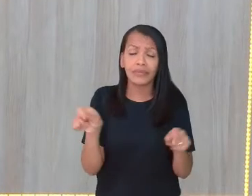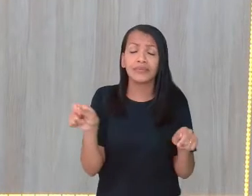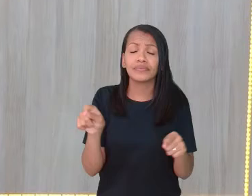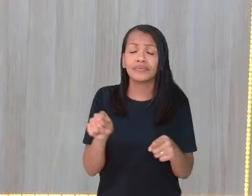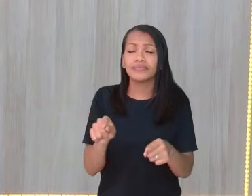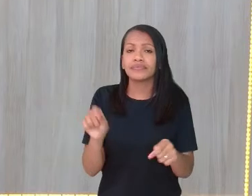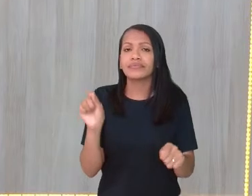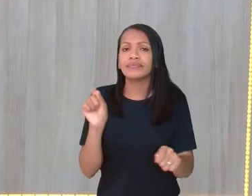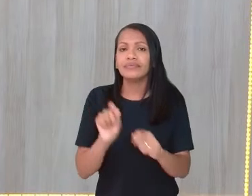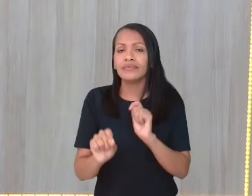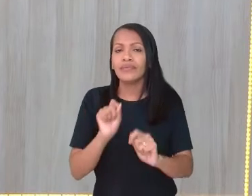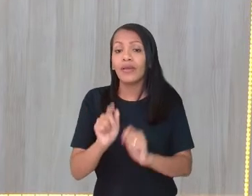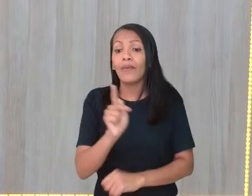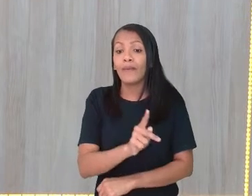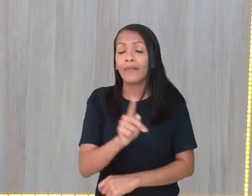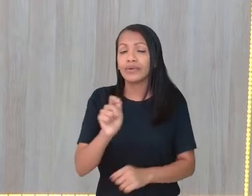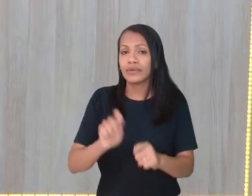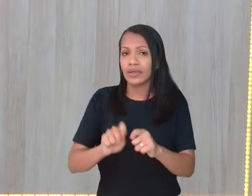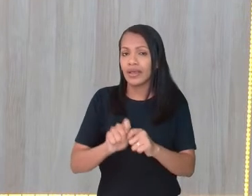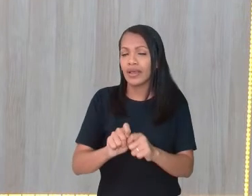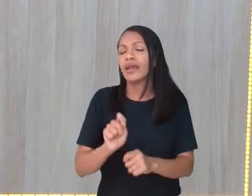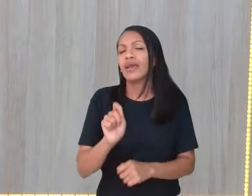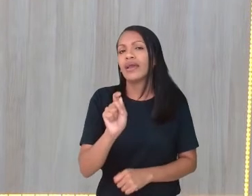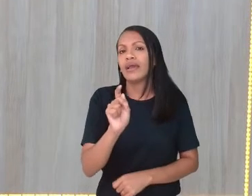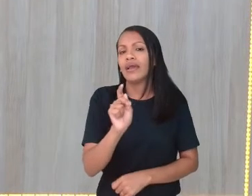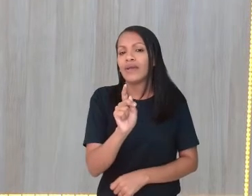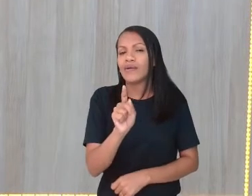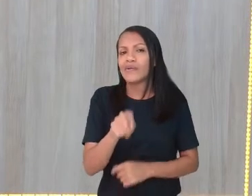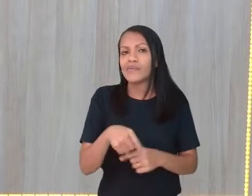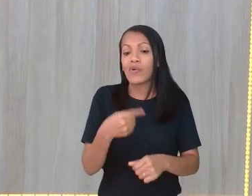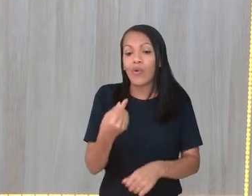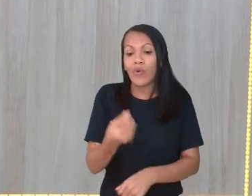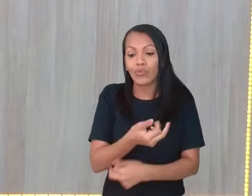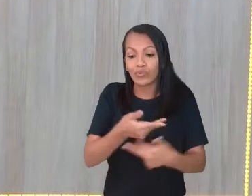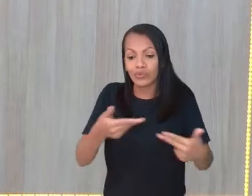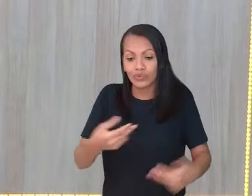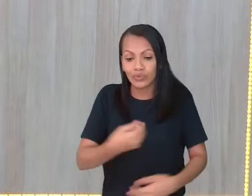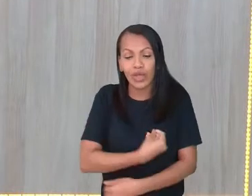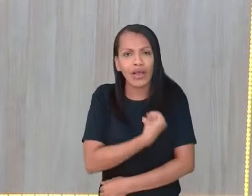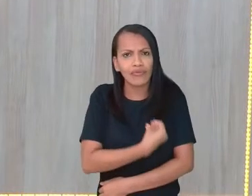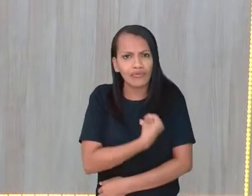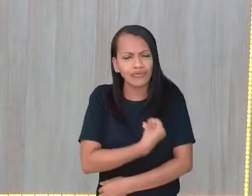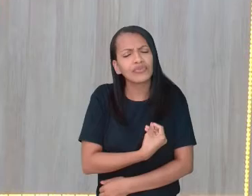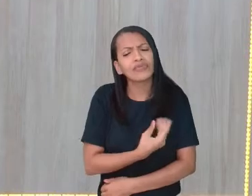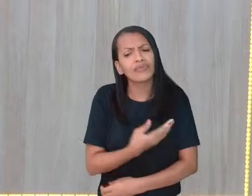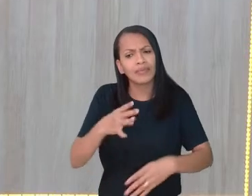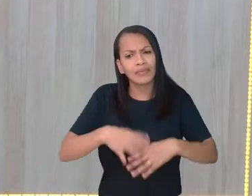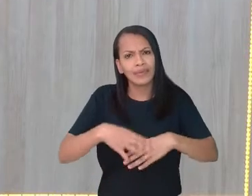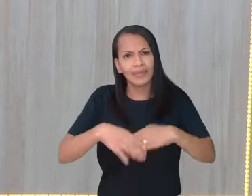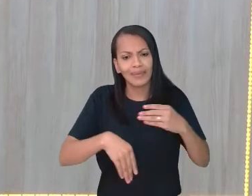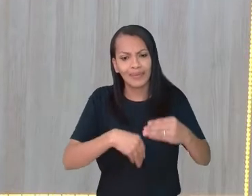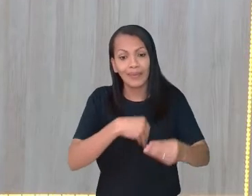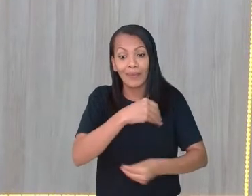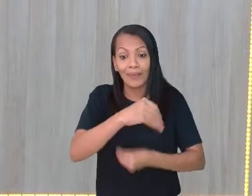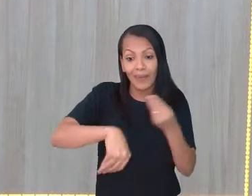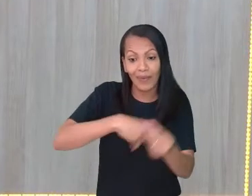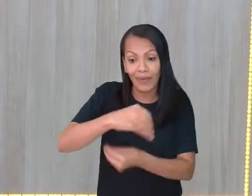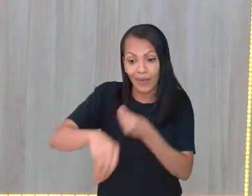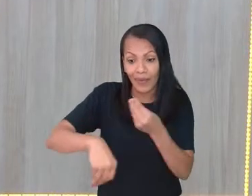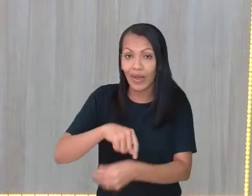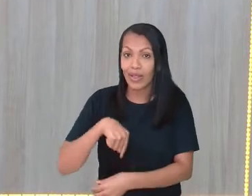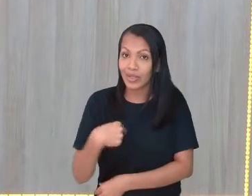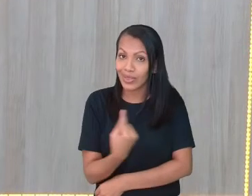matemática ser uma coisa viva, né? Que sofre uma constante mudança. Graças a Deus, a